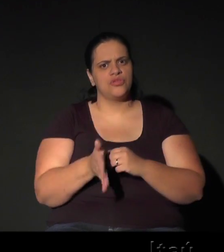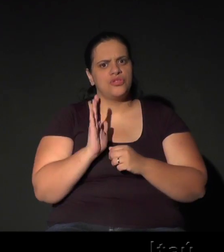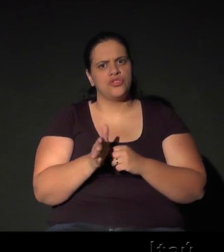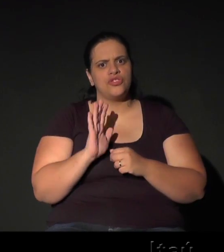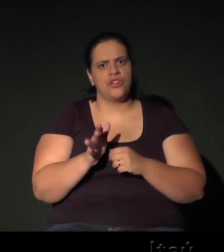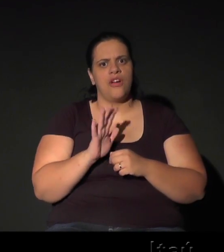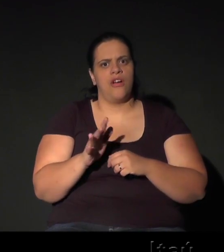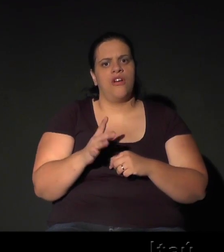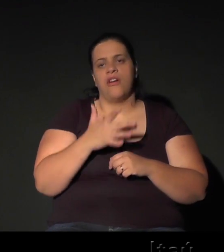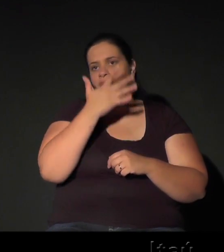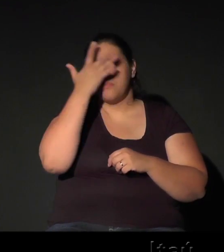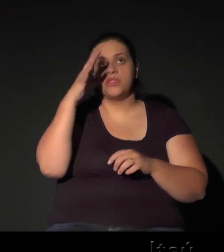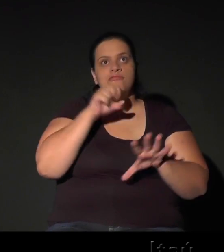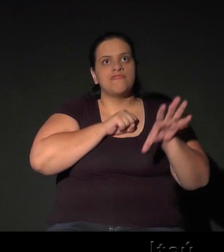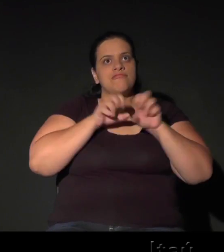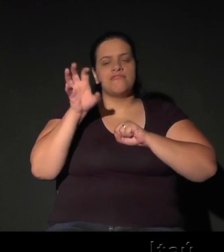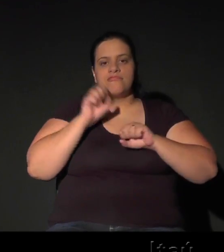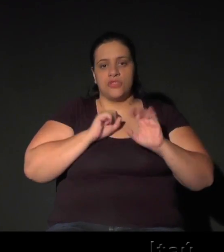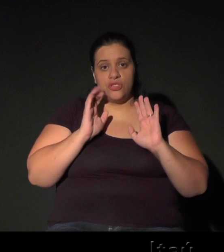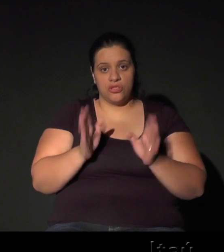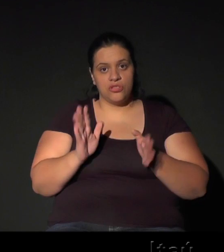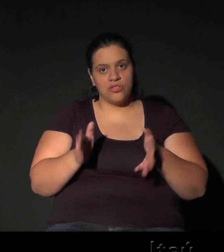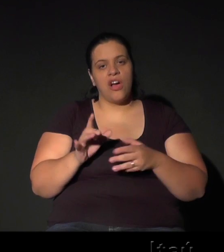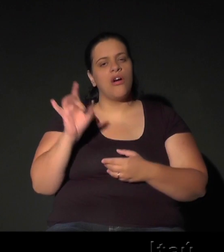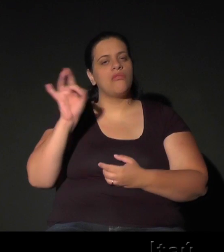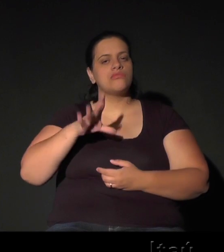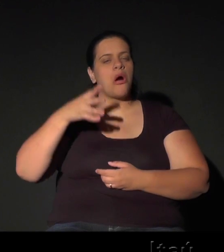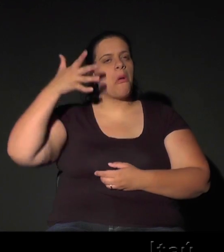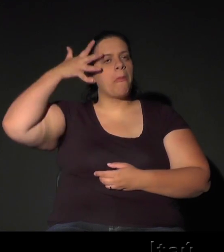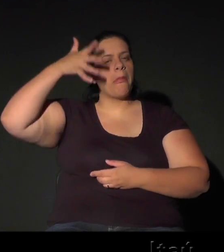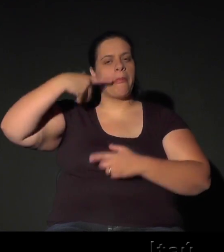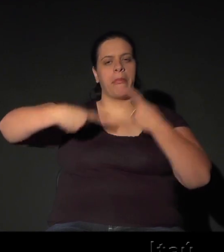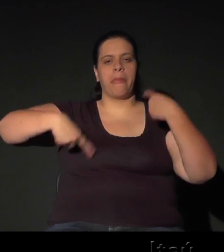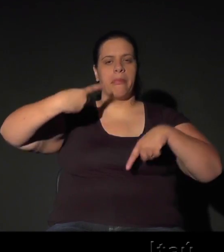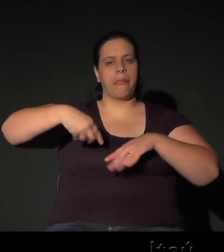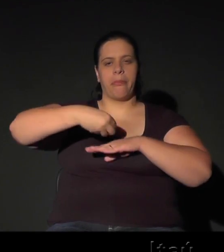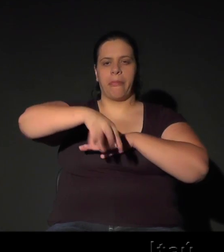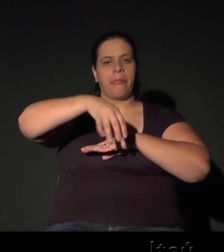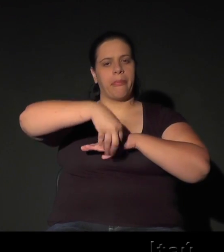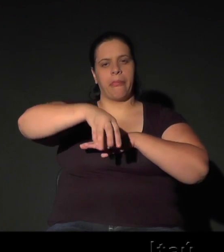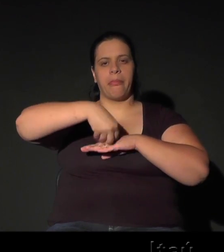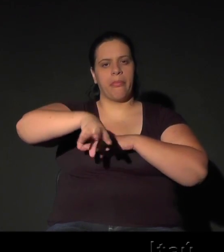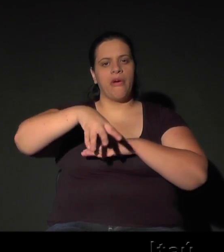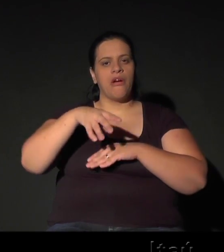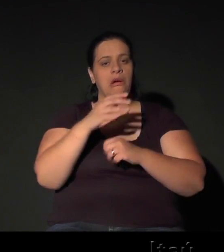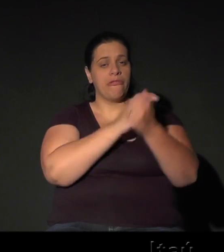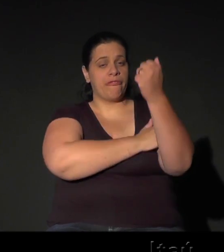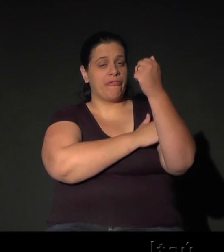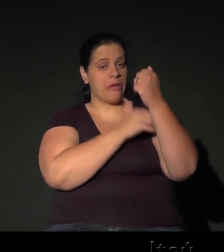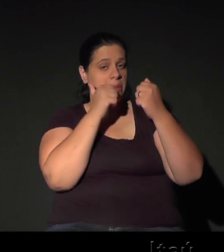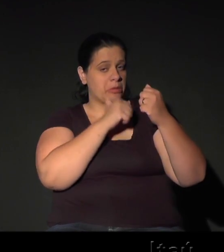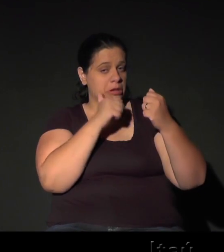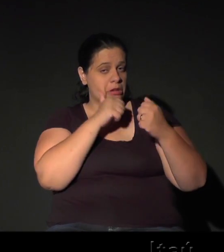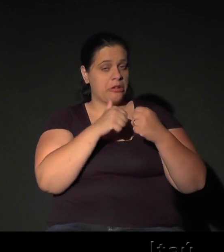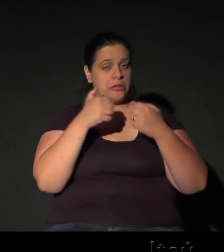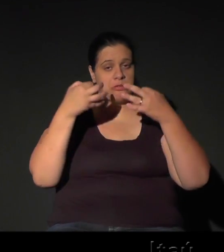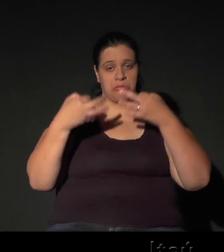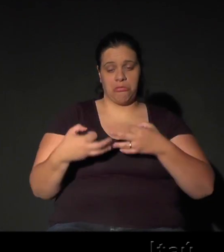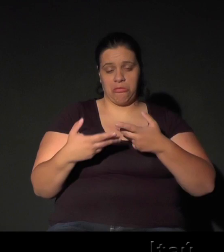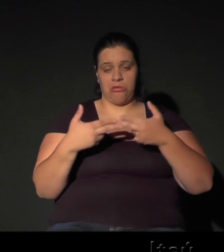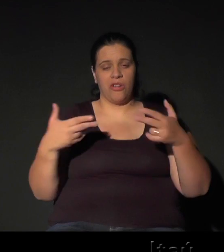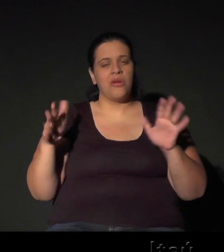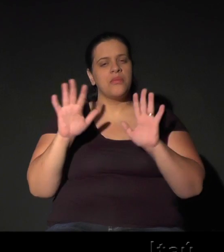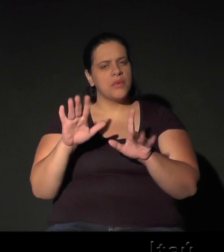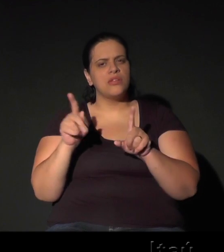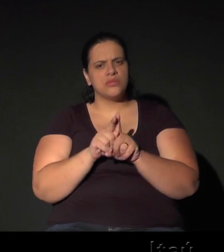e pelo afeto que produzem mais do que um discurso político talvez estruturado de um feminismo clássico né mas